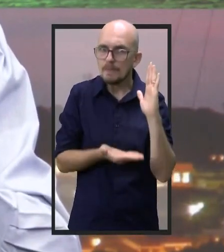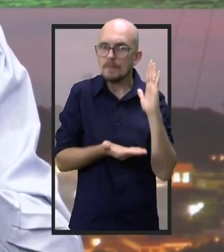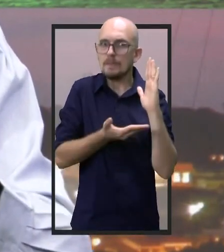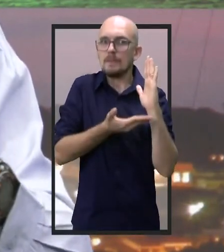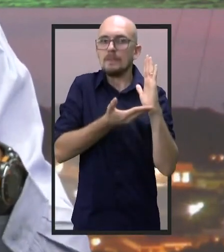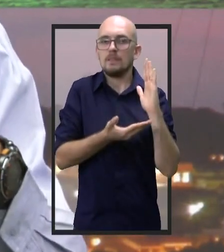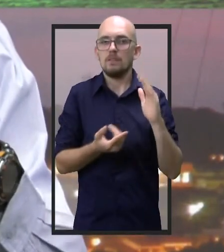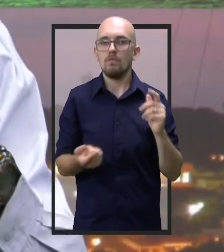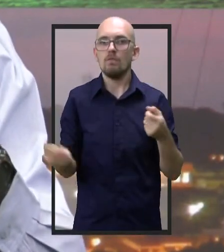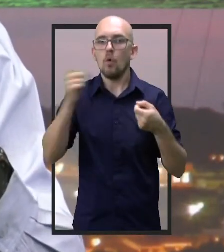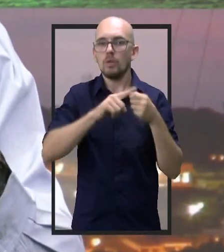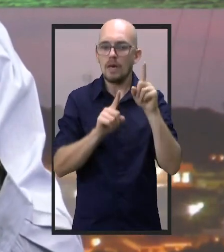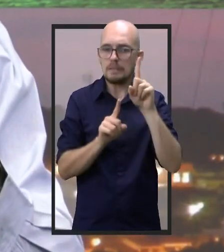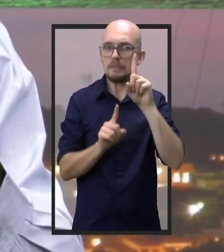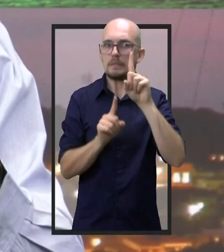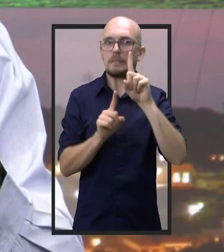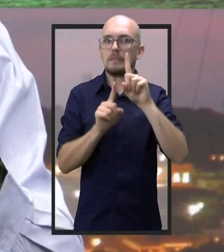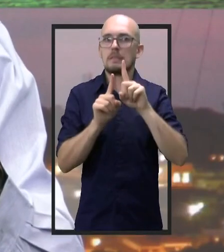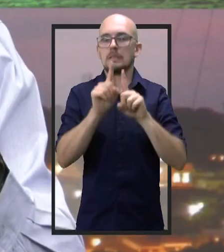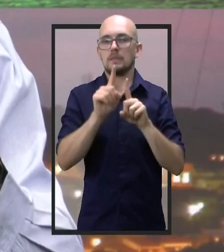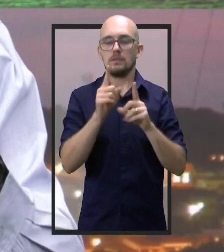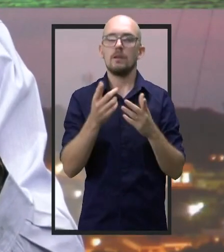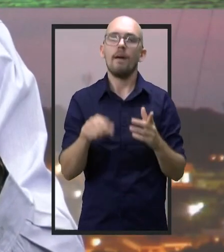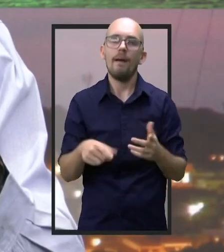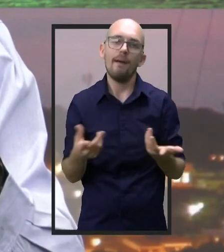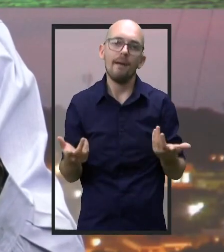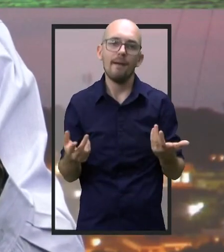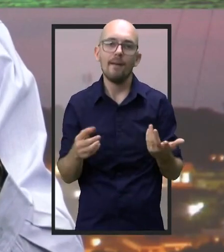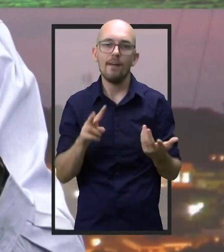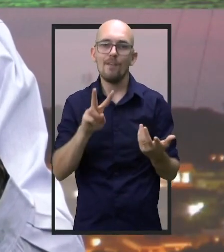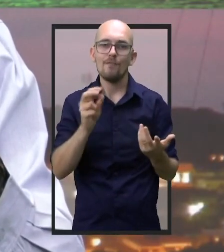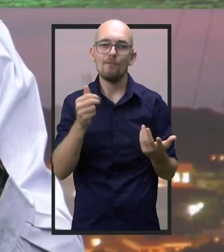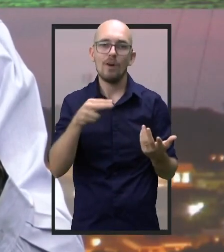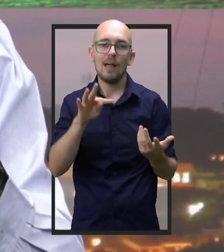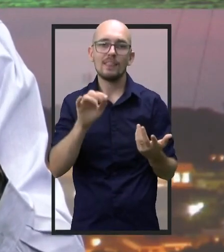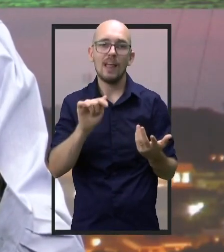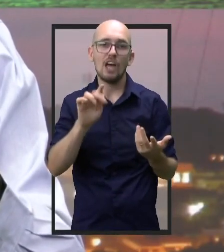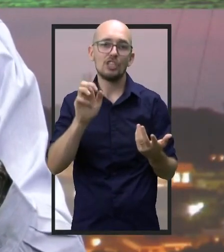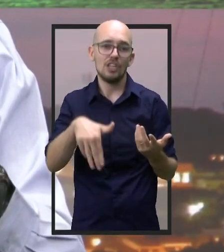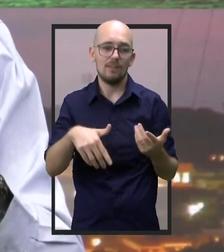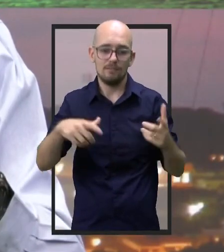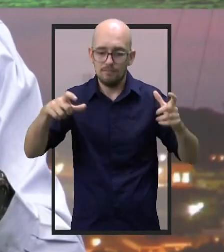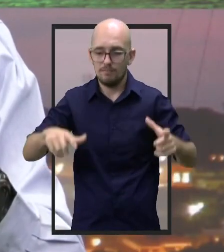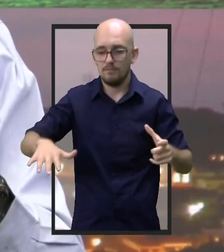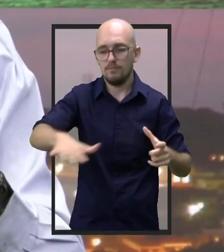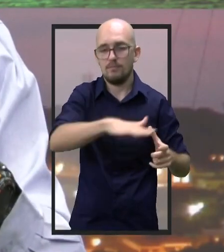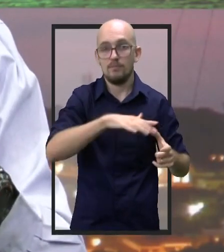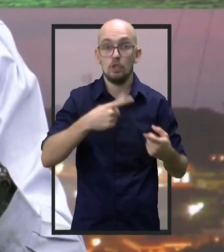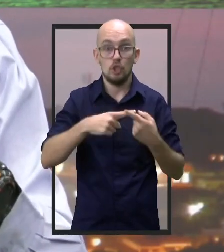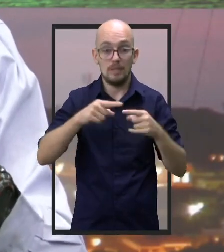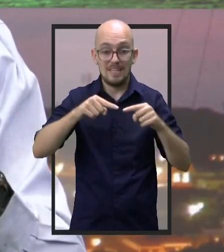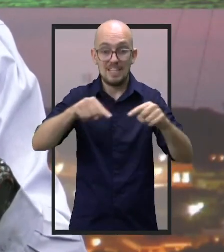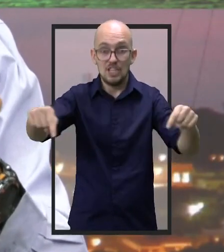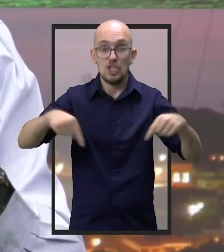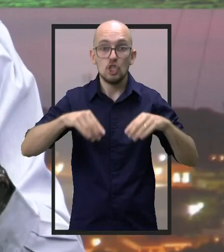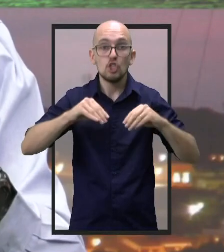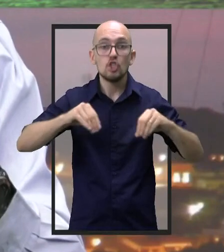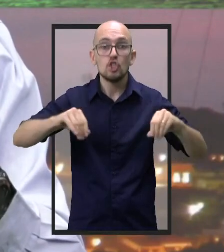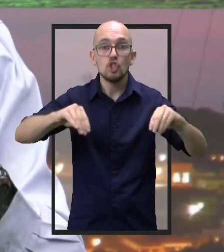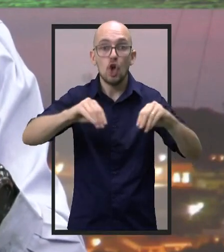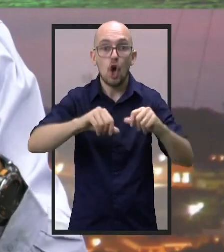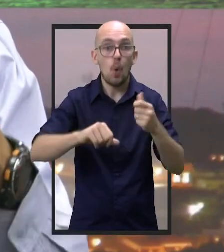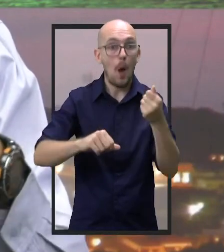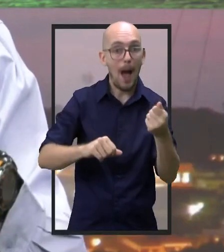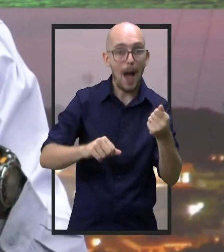competitivo. Isso é uma vantagem competitiva que temos local. Solos de ambiência A e B são os melhores